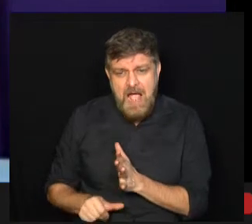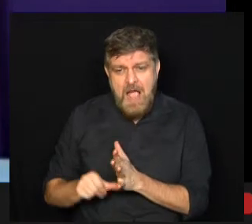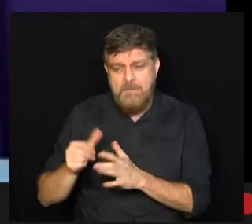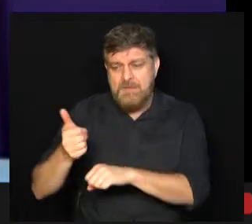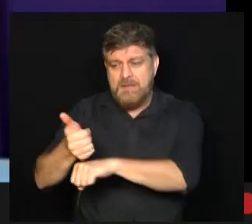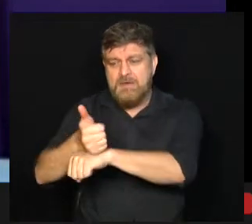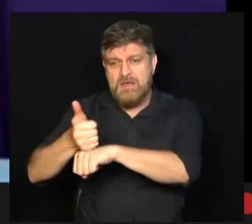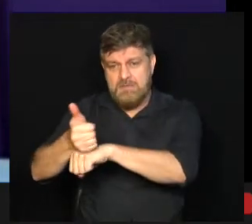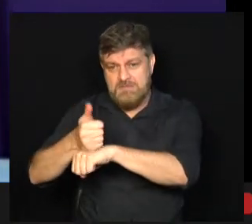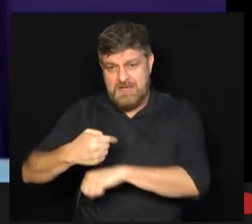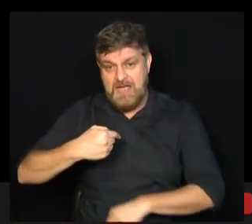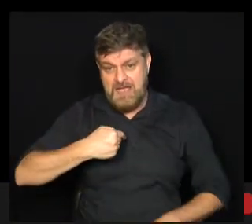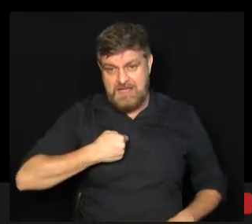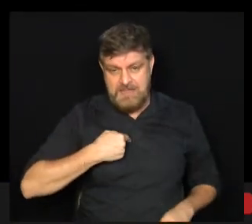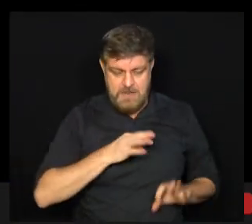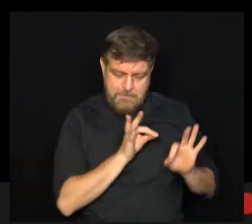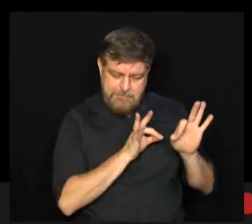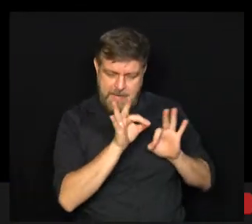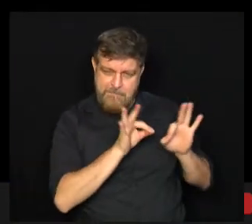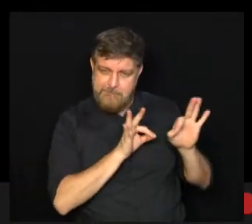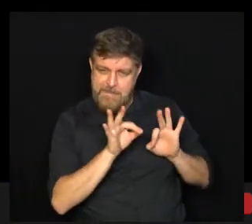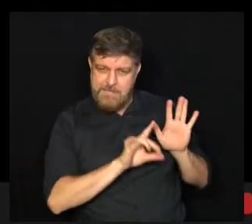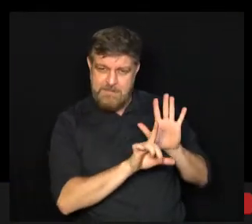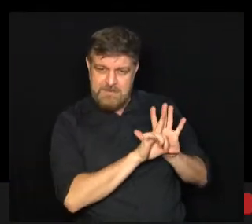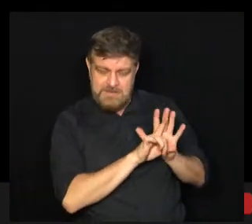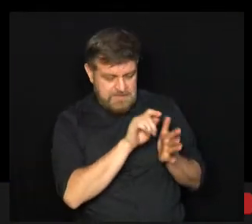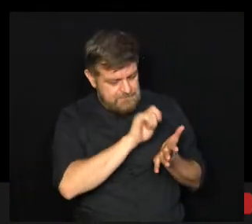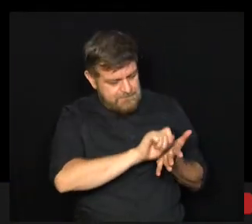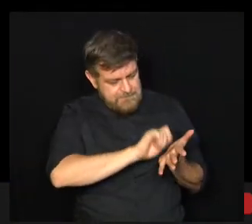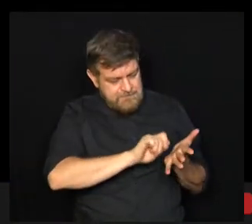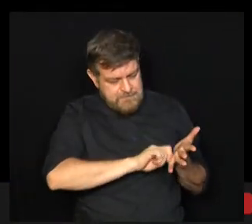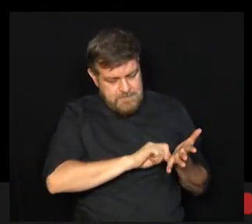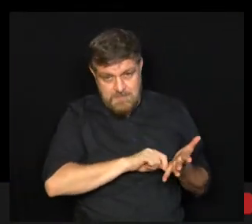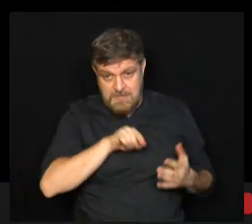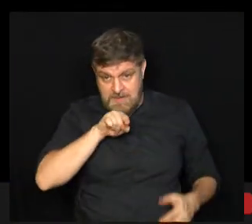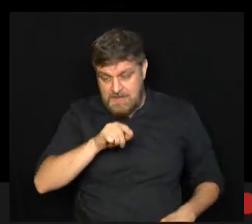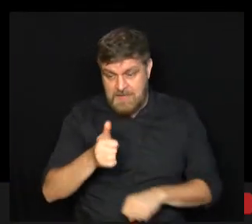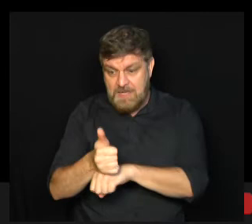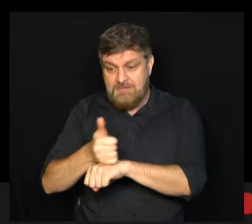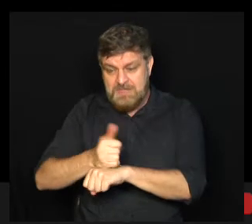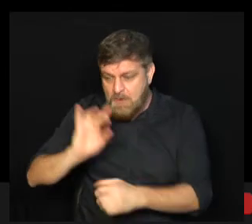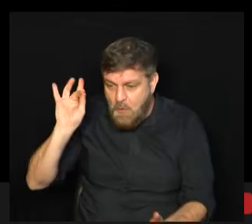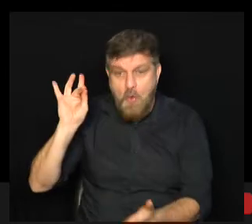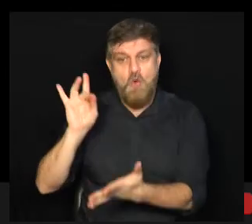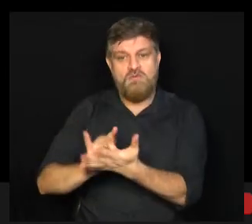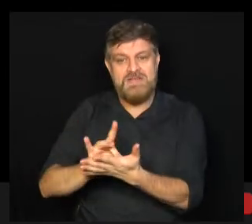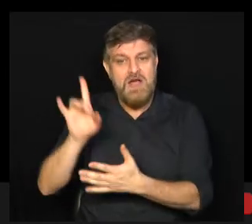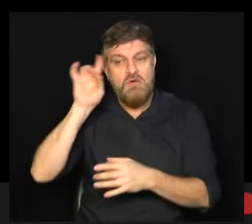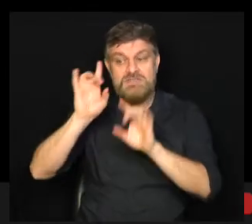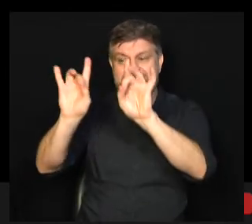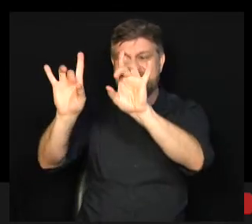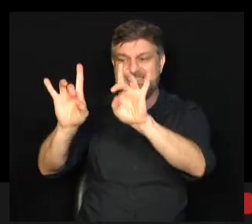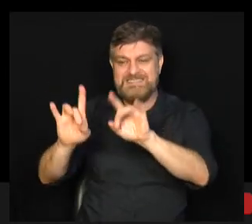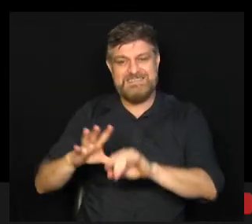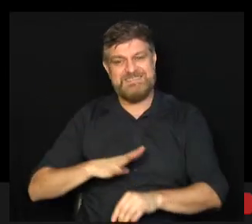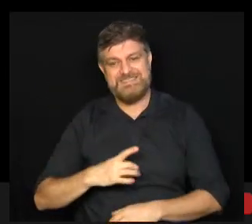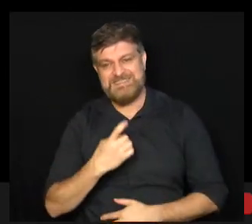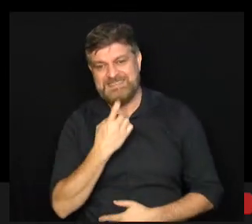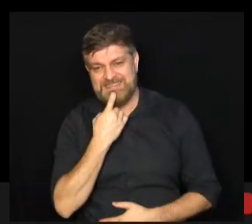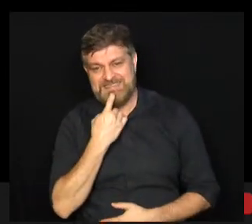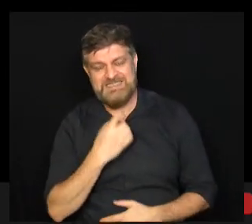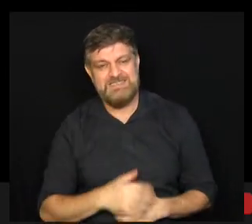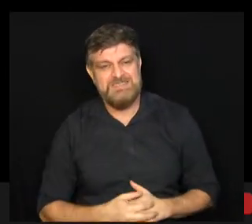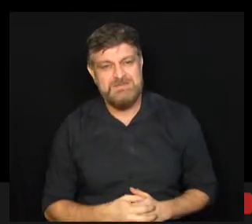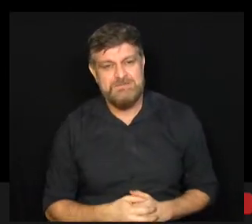um projeto de lei para que sejam reconhecidos e seja oficializado no município esse dia,